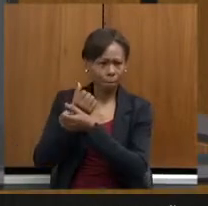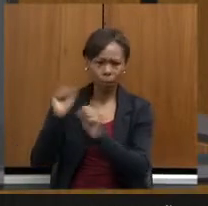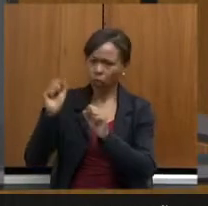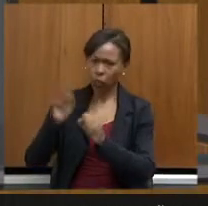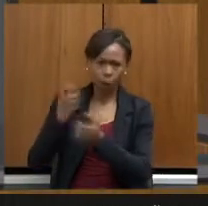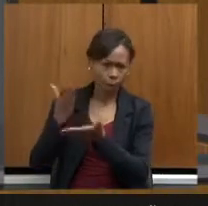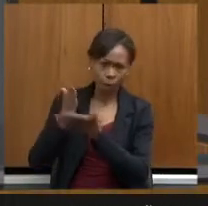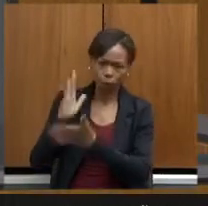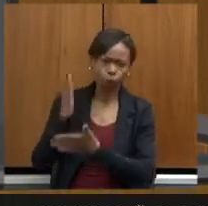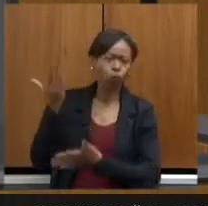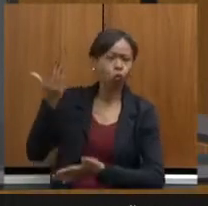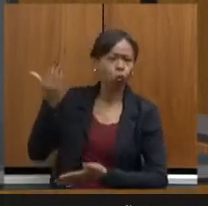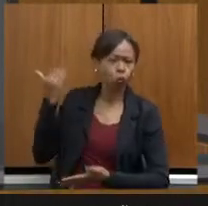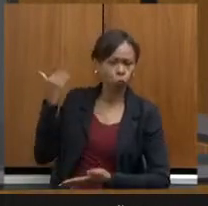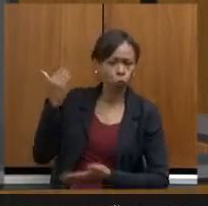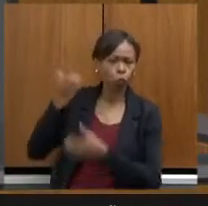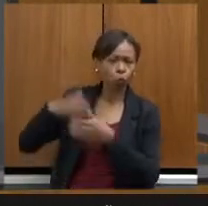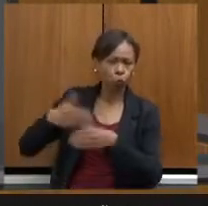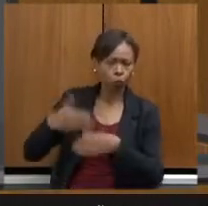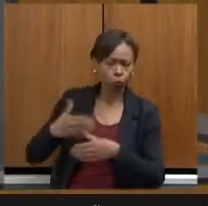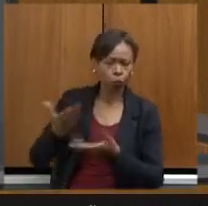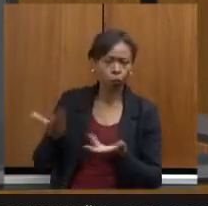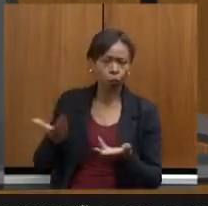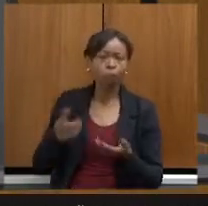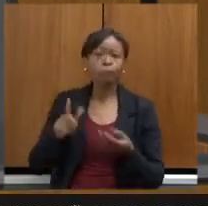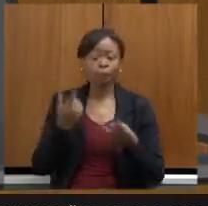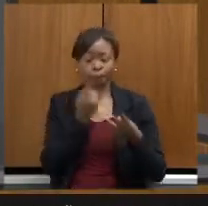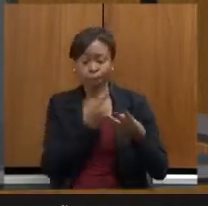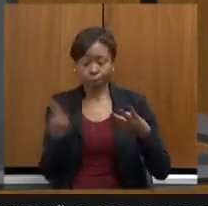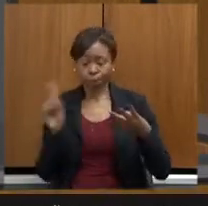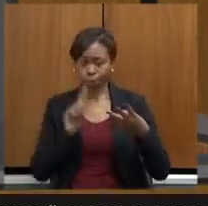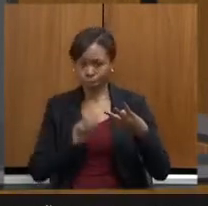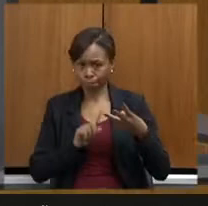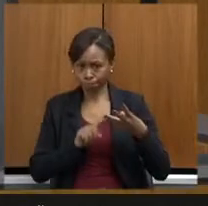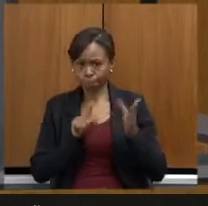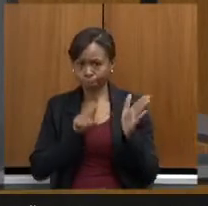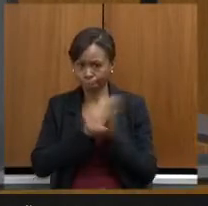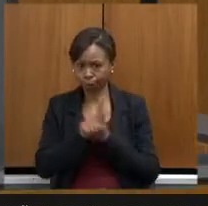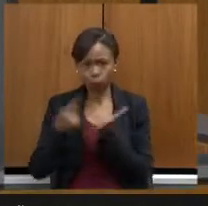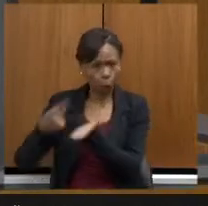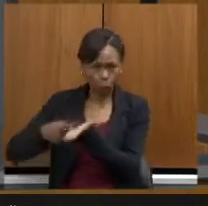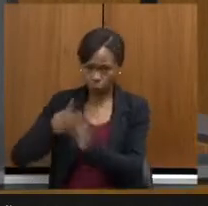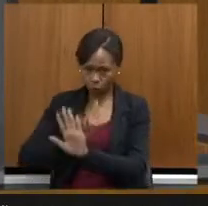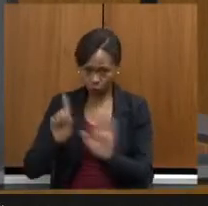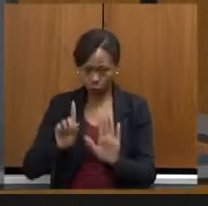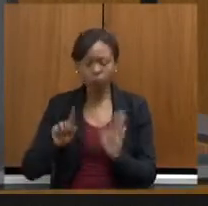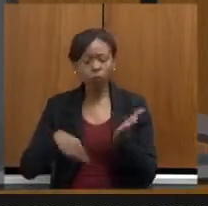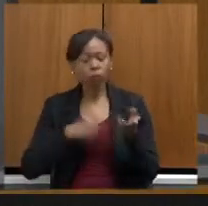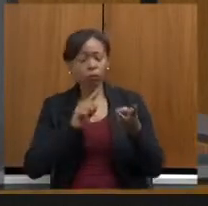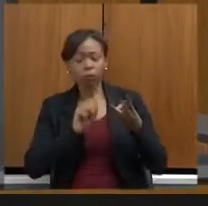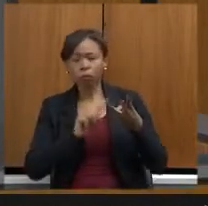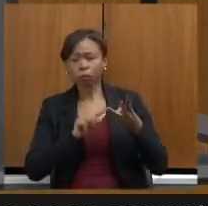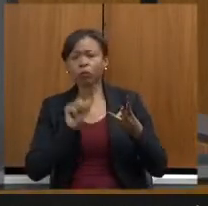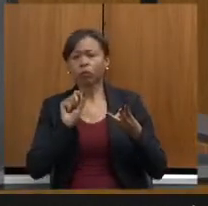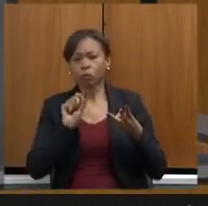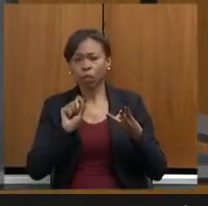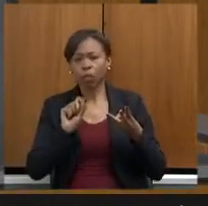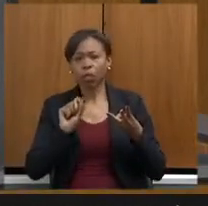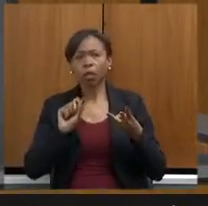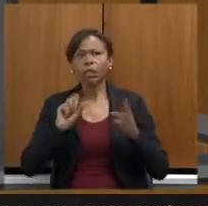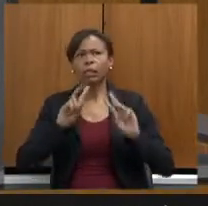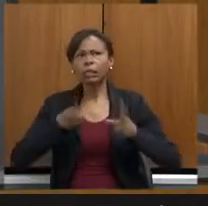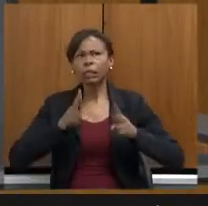vigente minha última pergunta já não é sobre o acordo mais mas em todos os